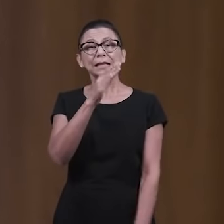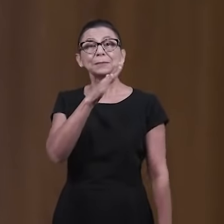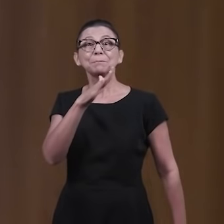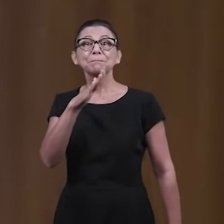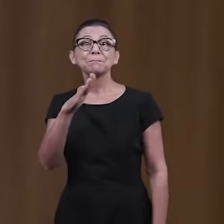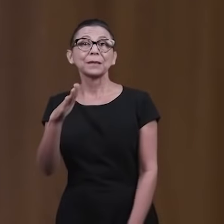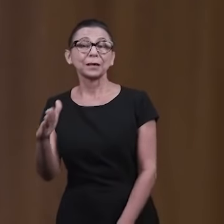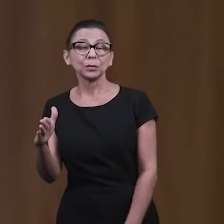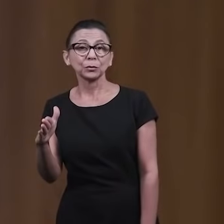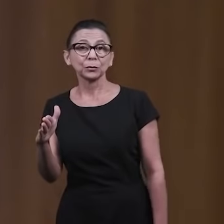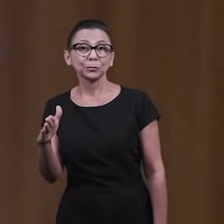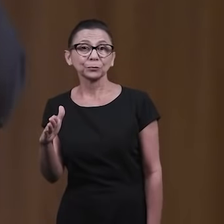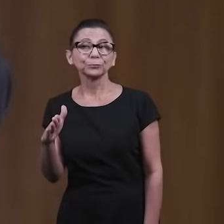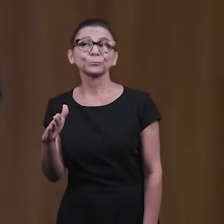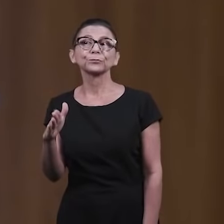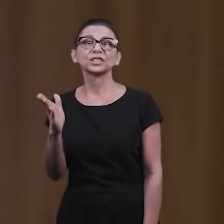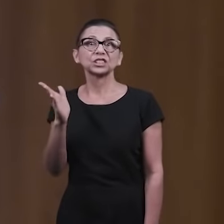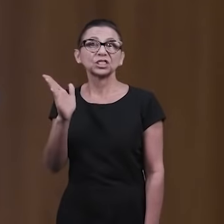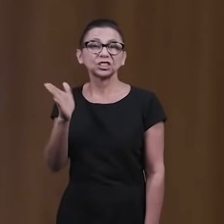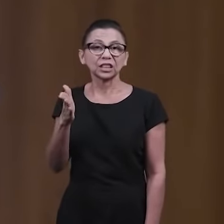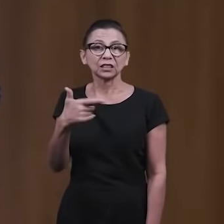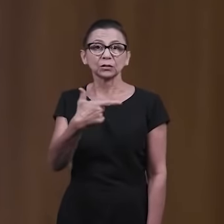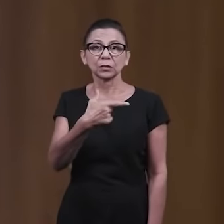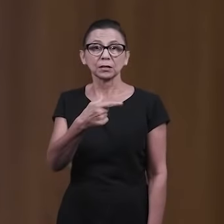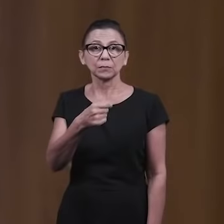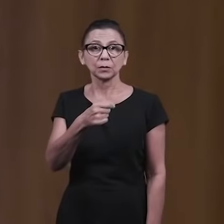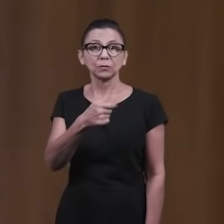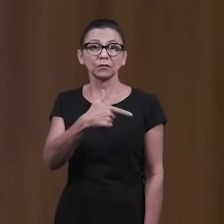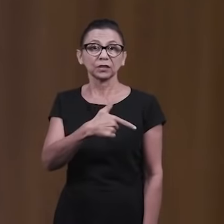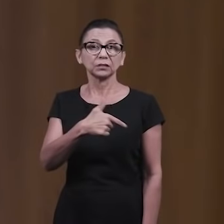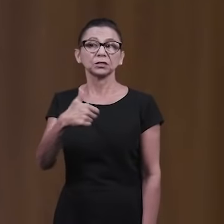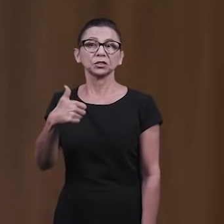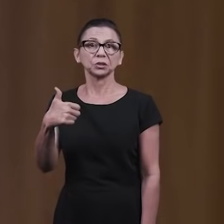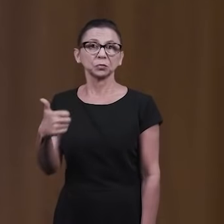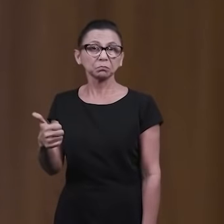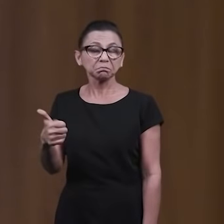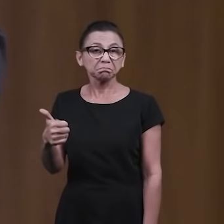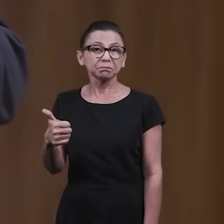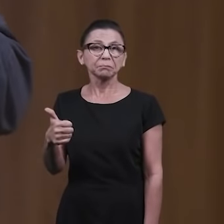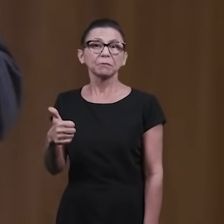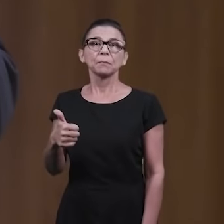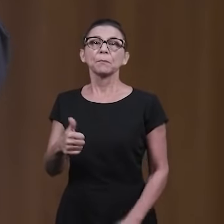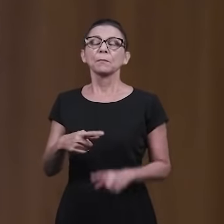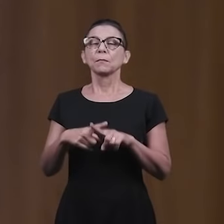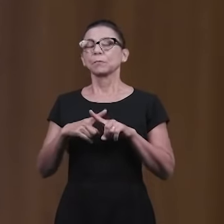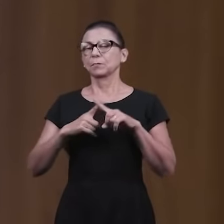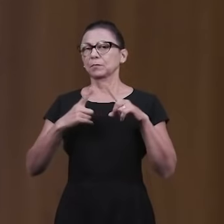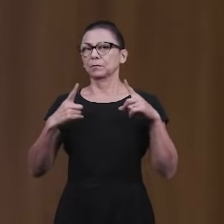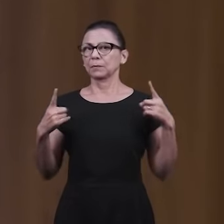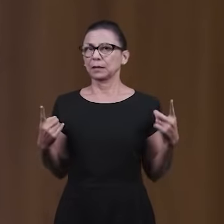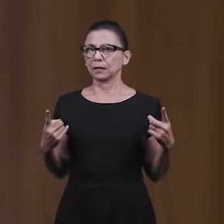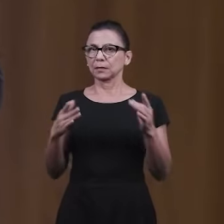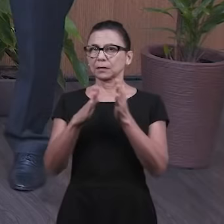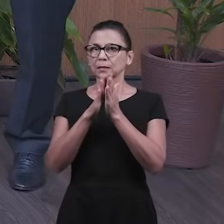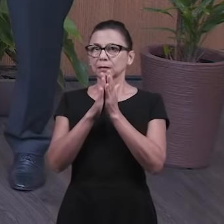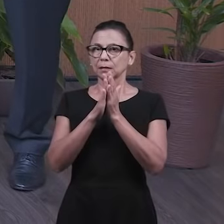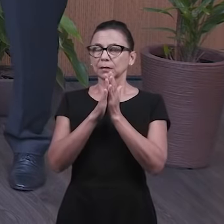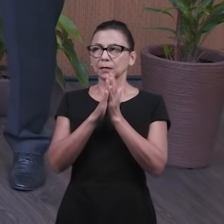Mas, em meio a todo esse cenário, a palavra de Deus para mim e para você